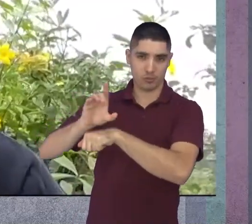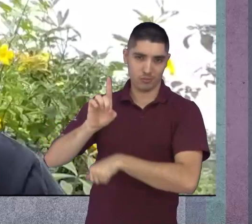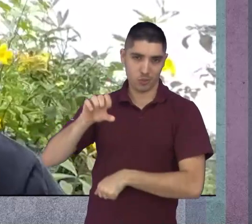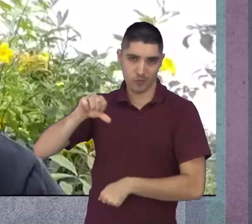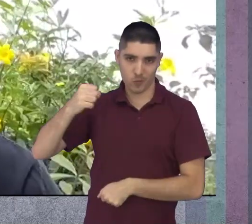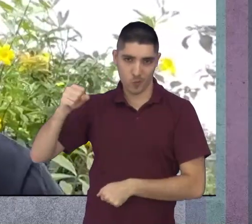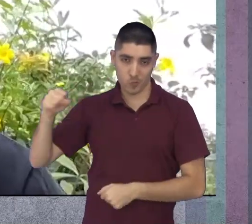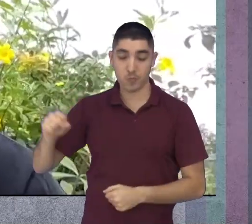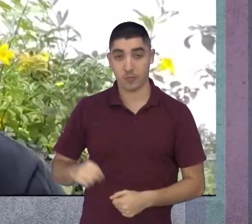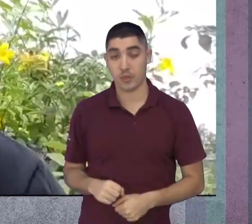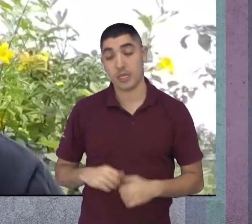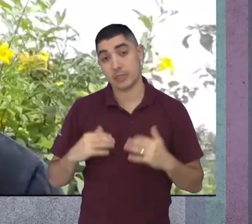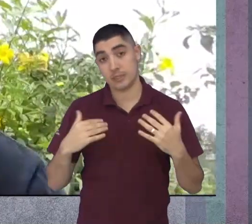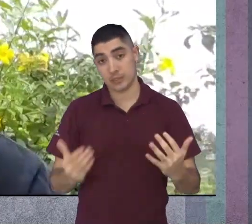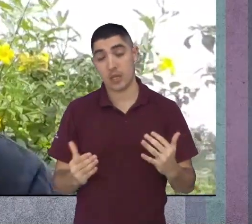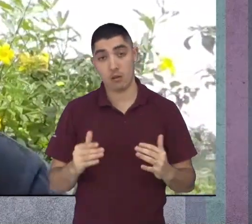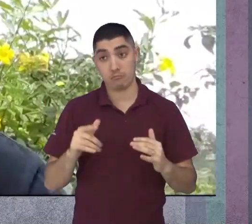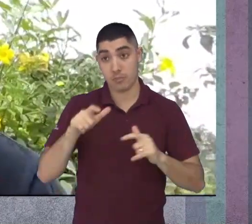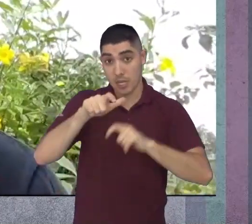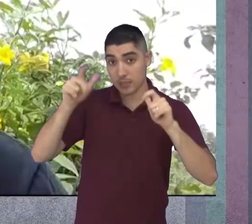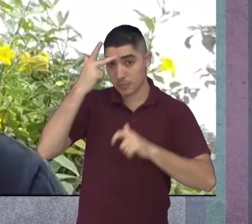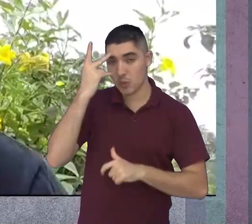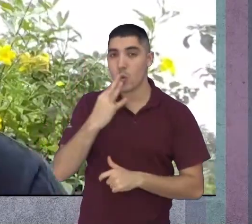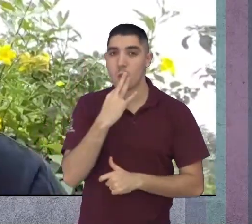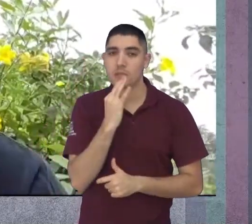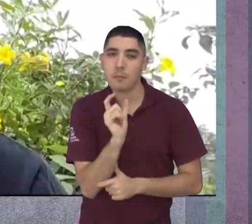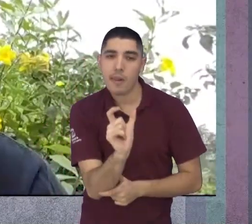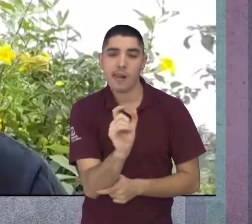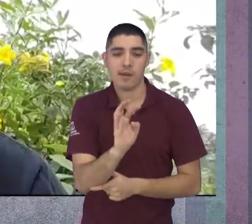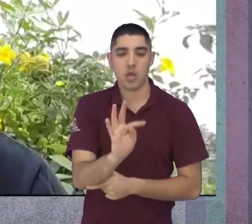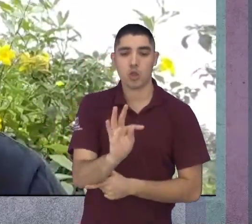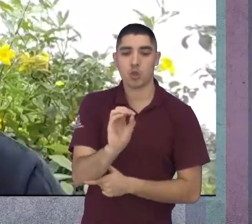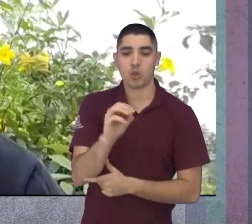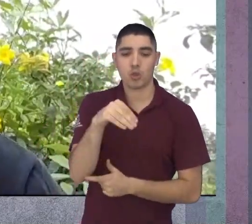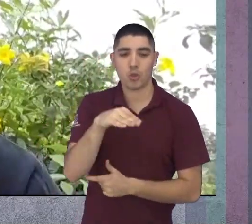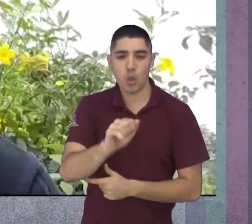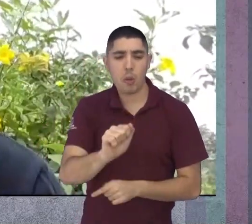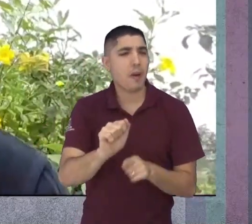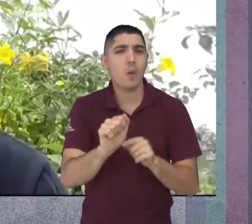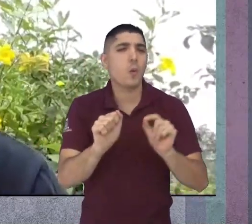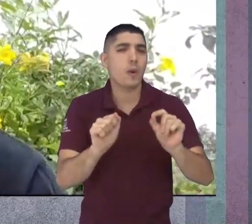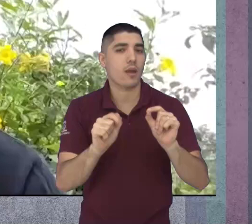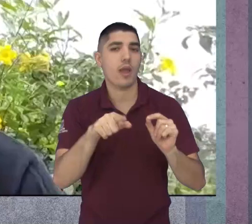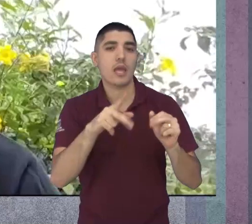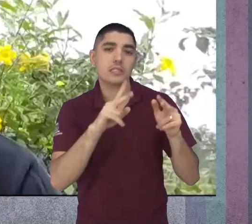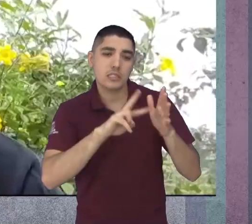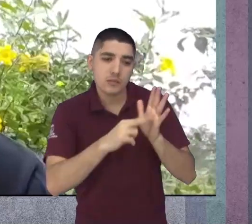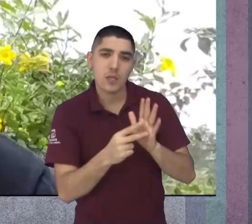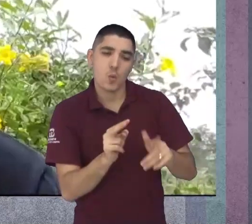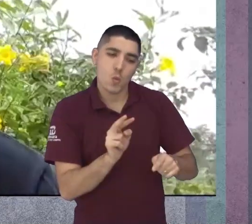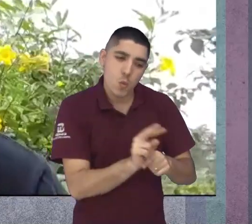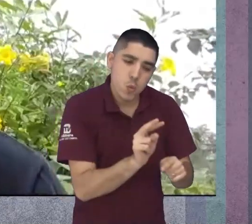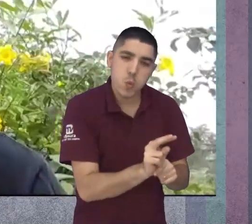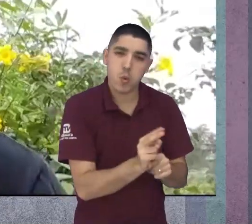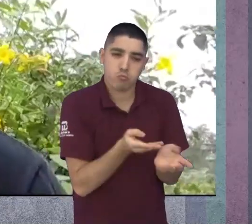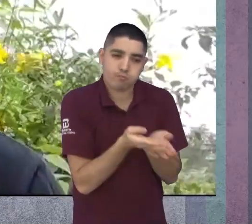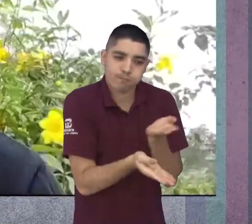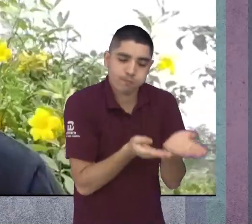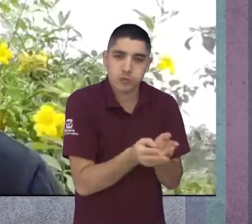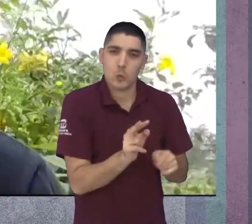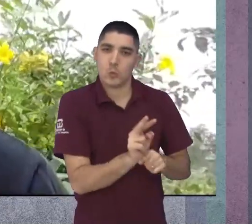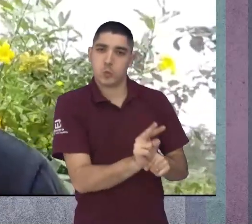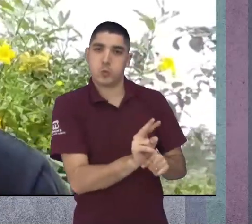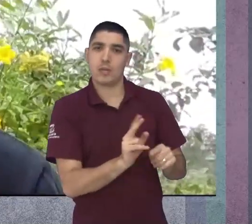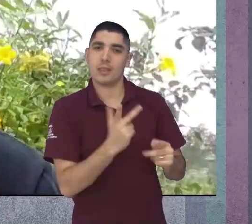pela sociedade como aquele órgão que tomba, que preserva, impede que as pessoas mudem, exercícios, mudem, não sei o quê.